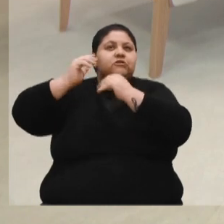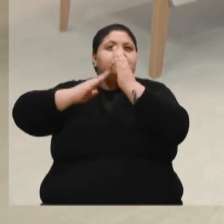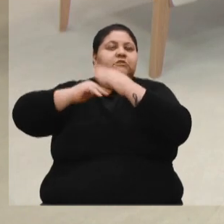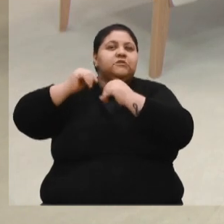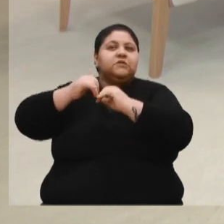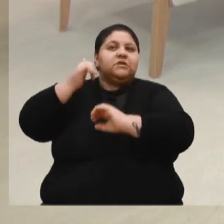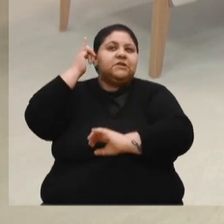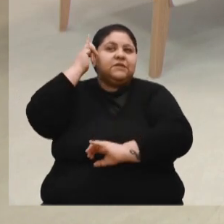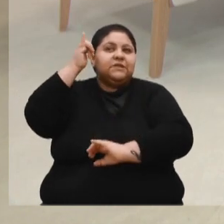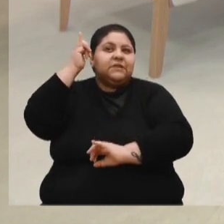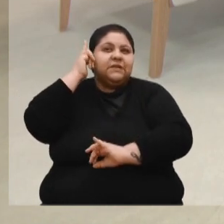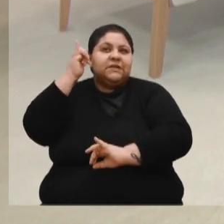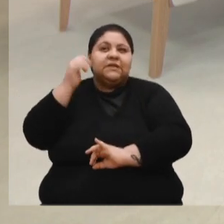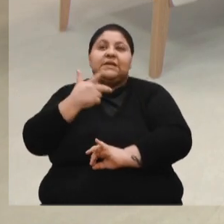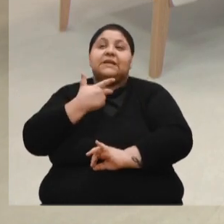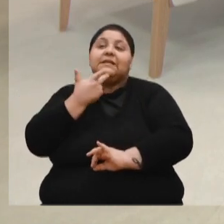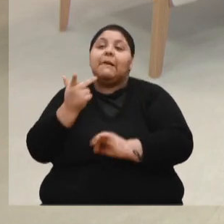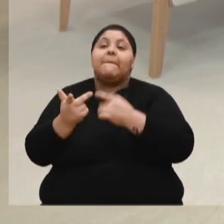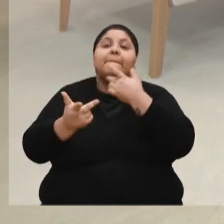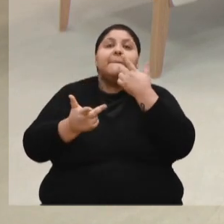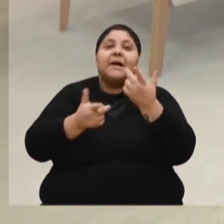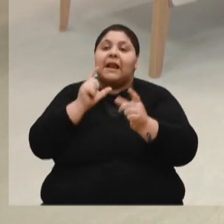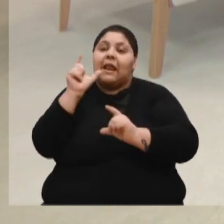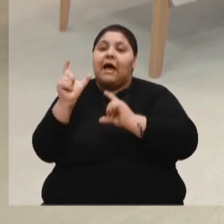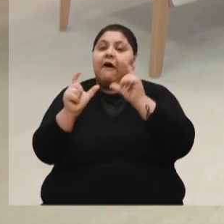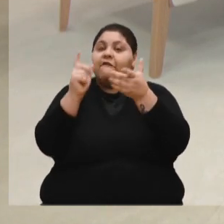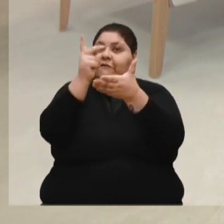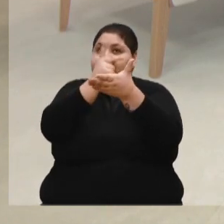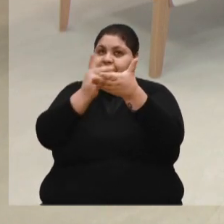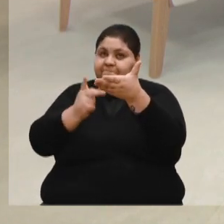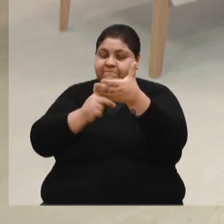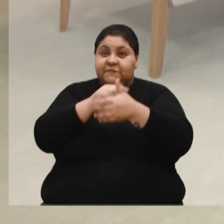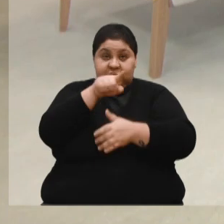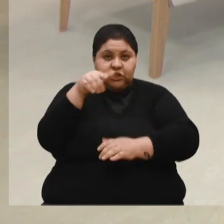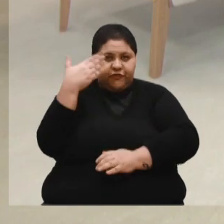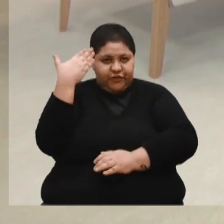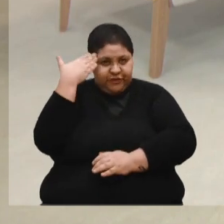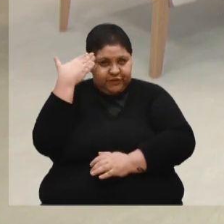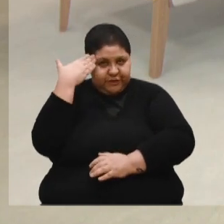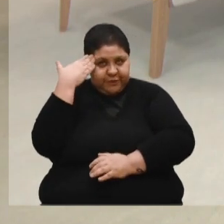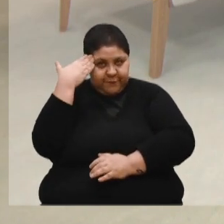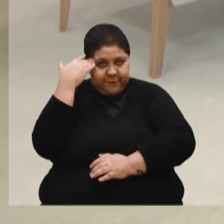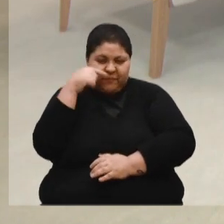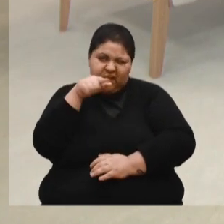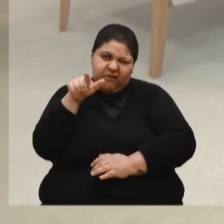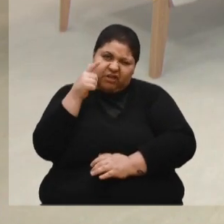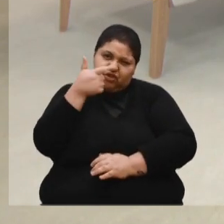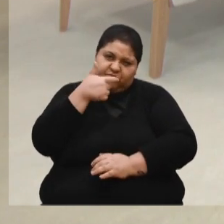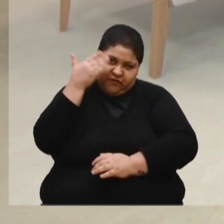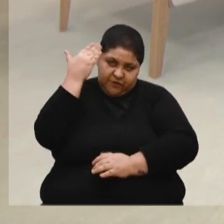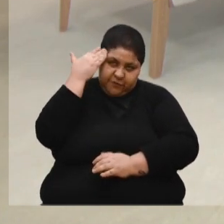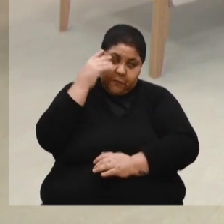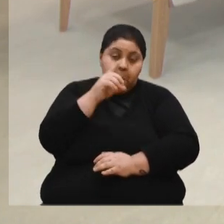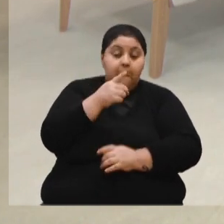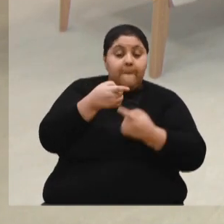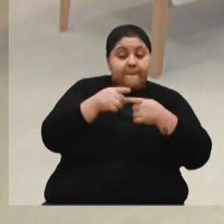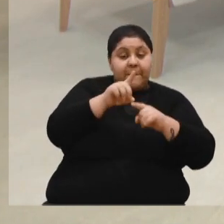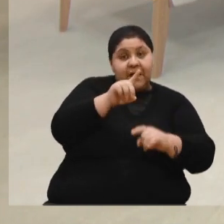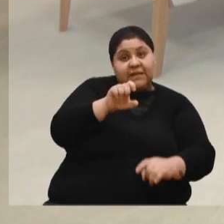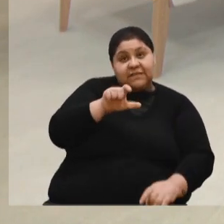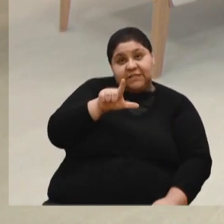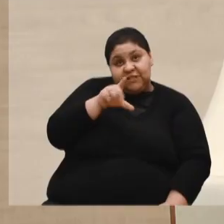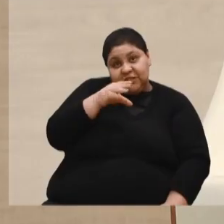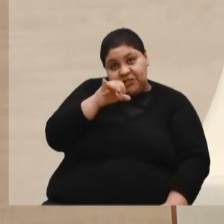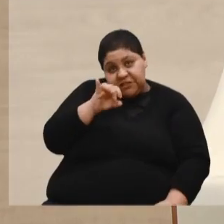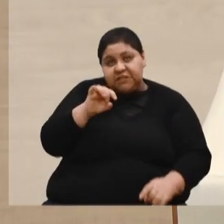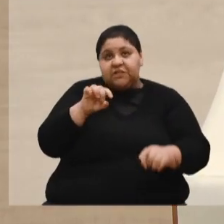na narração da palavra e da imagem. Délcio, gente, para quem não sabe, né, mas eu retomo, imagino que você saiba, mas o